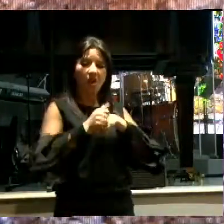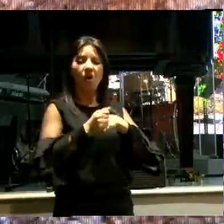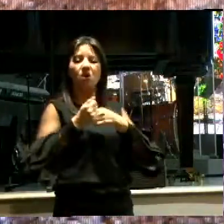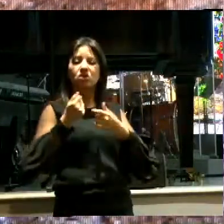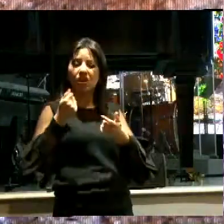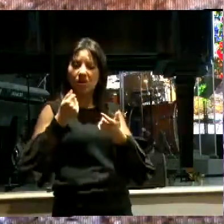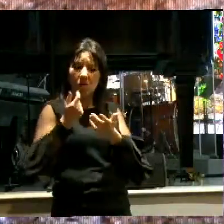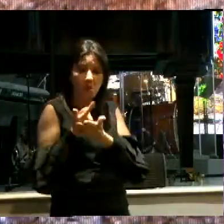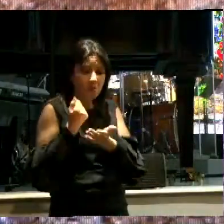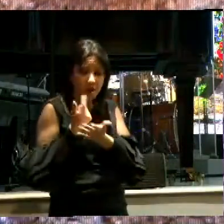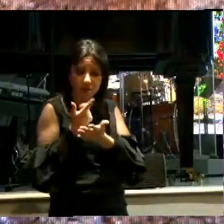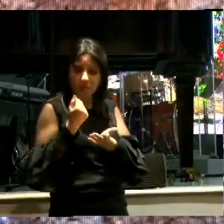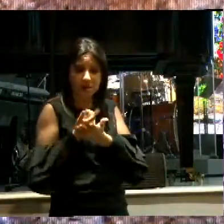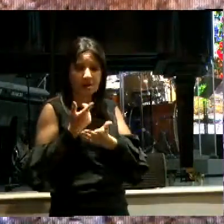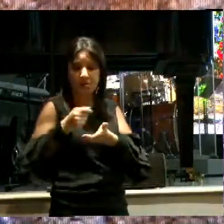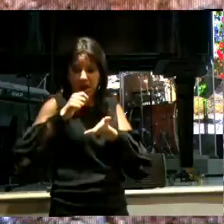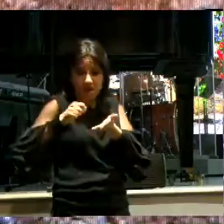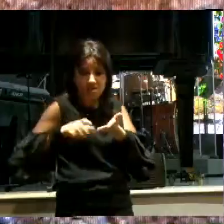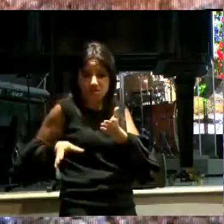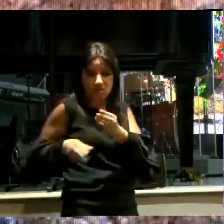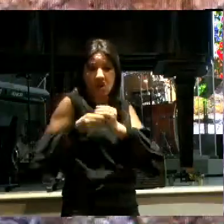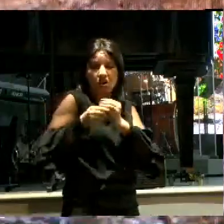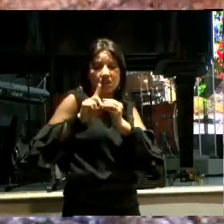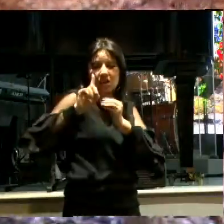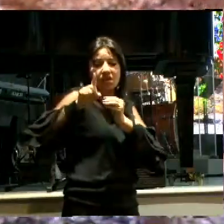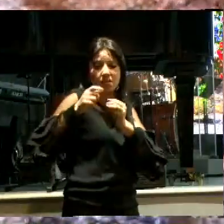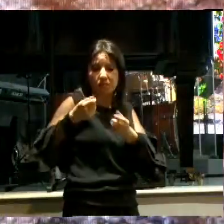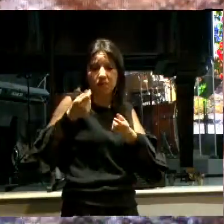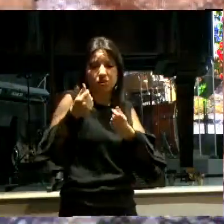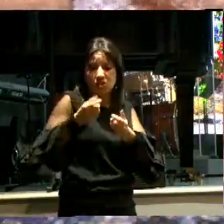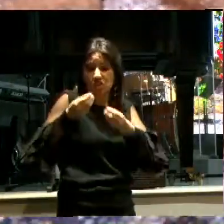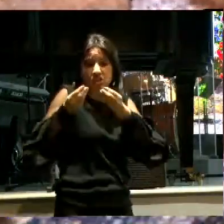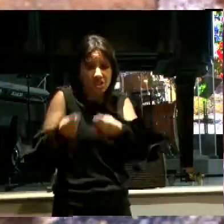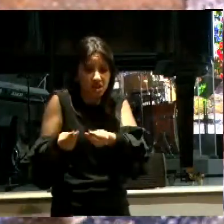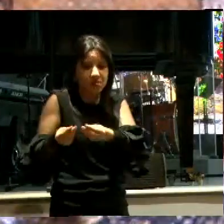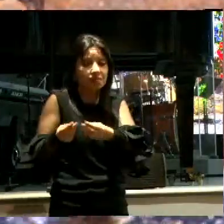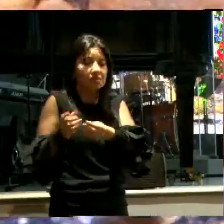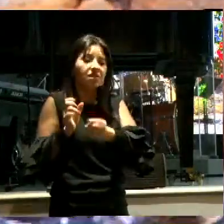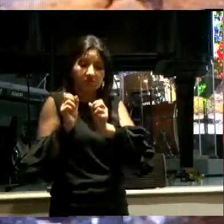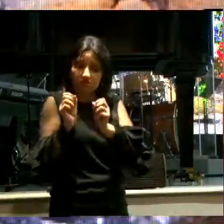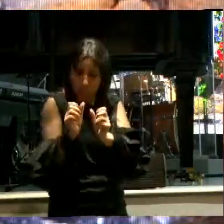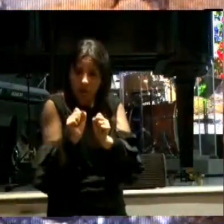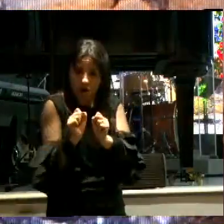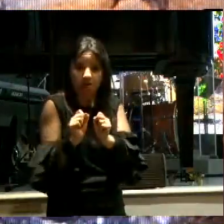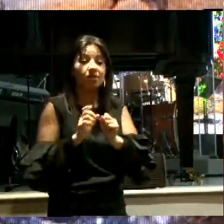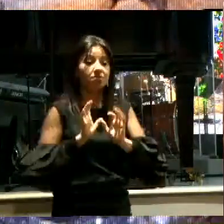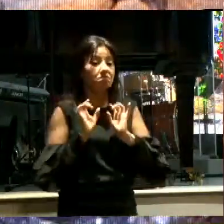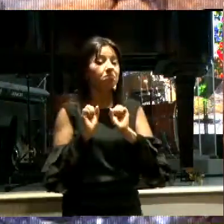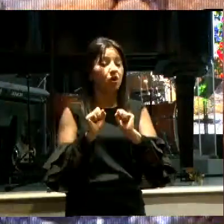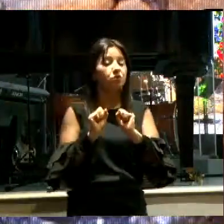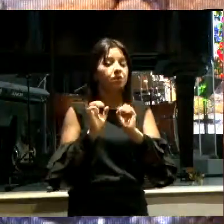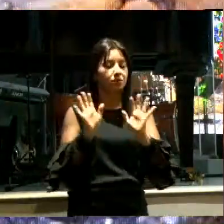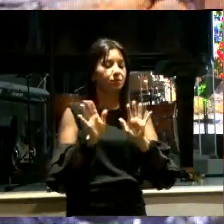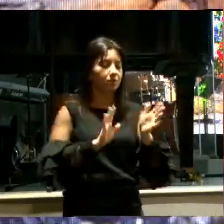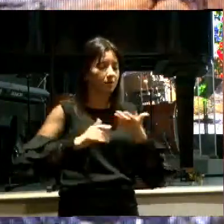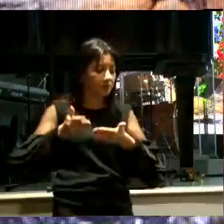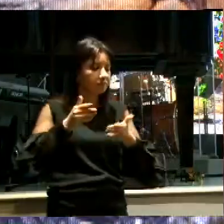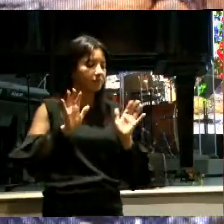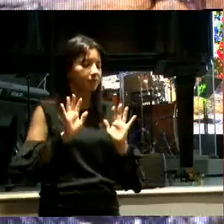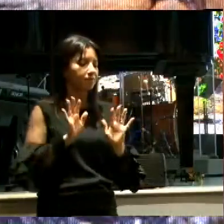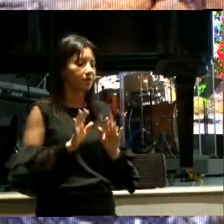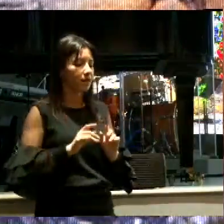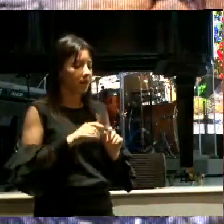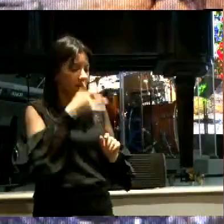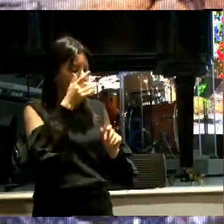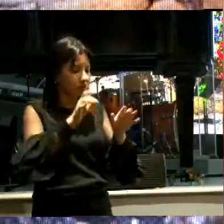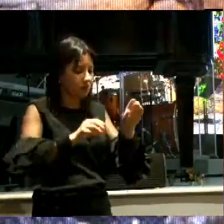dá o jeito, ok? Fechou, fechou. As meninas foram para lá, as meninas novinhas, aí separaram algumas roupinhas lá e falaram